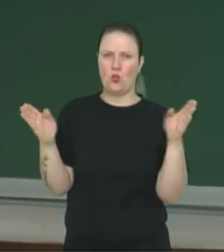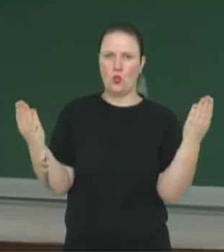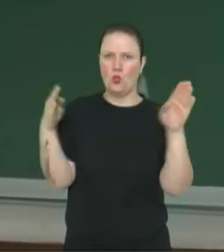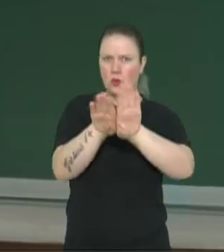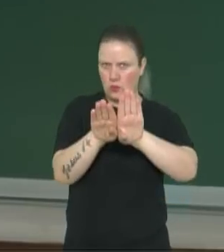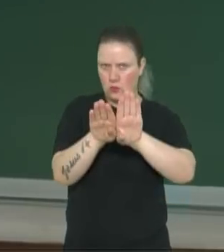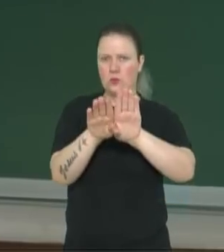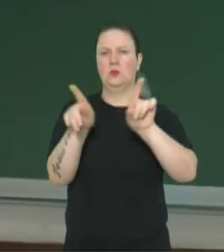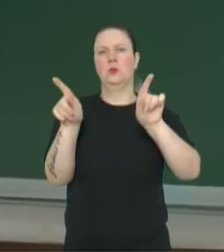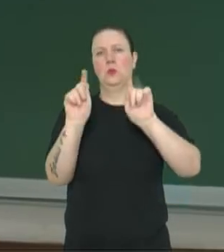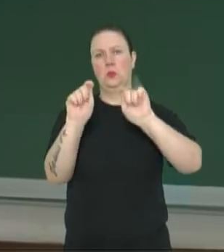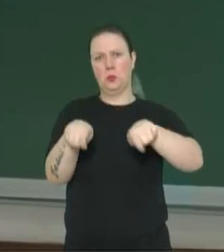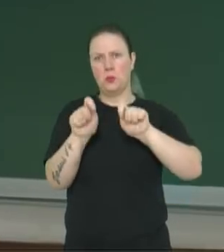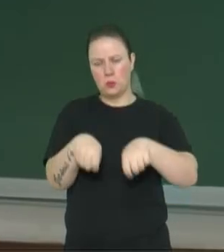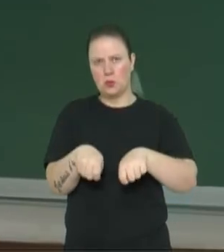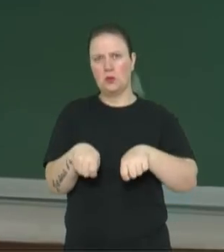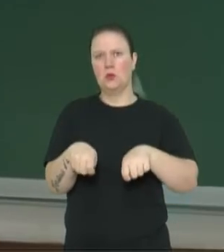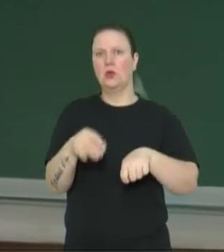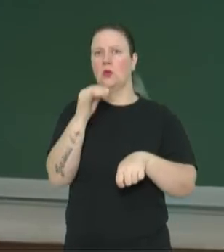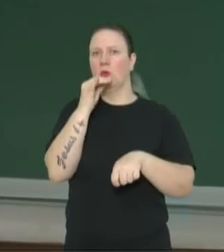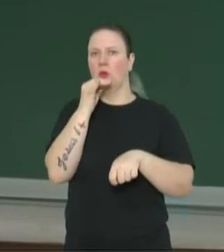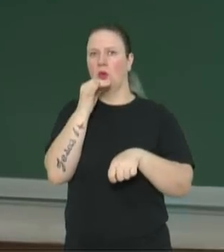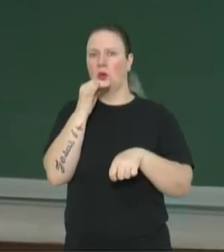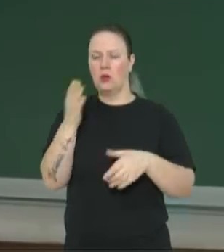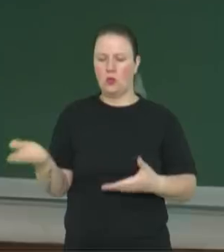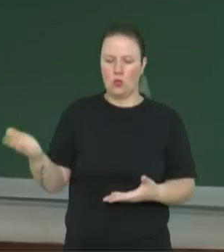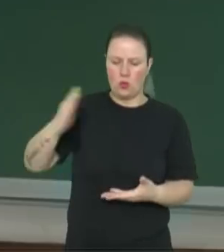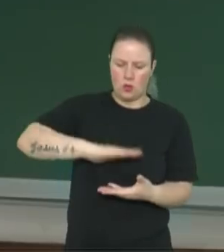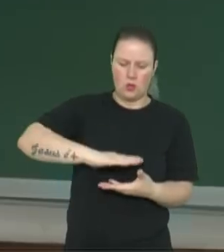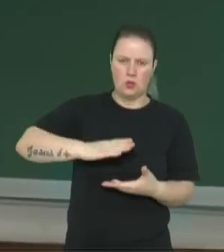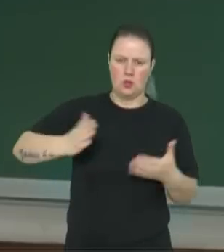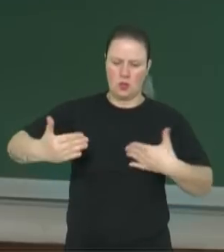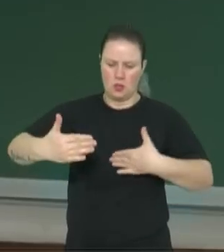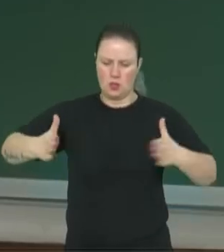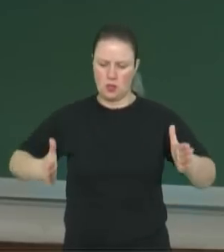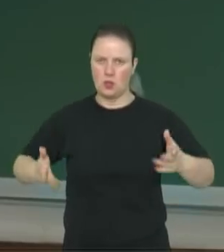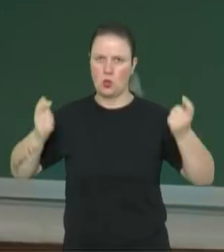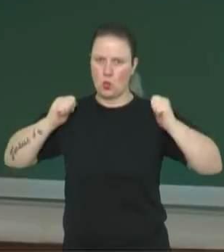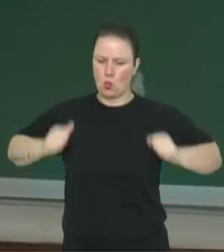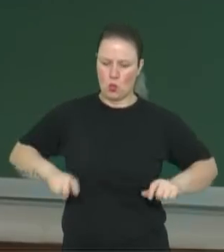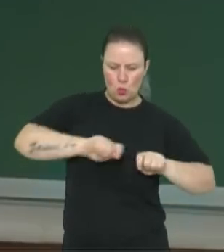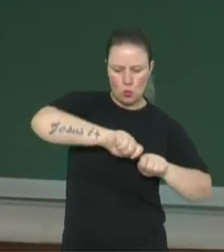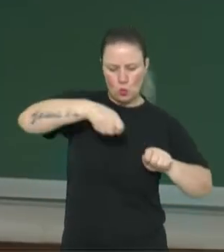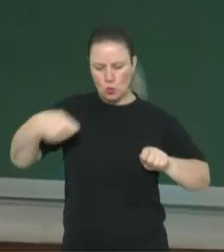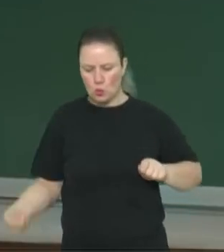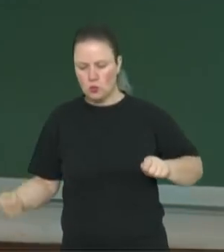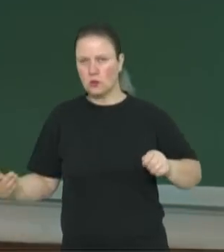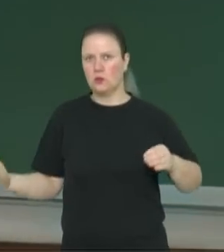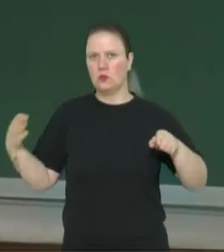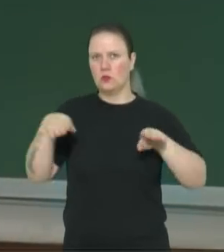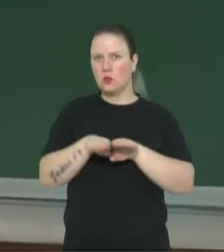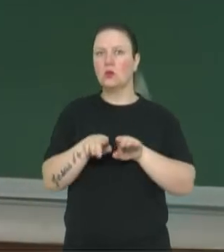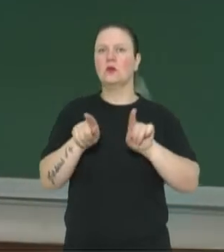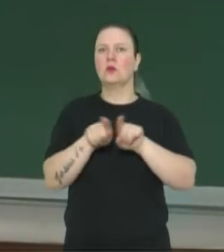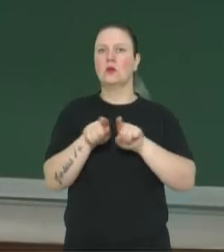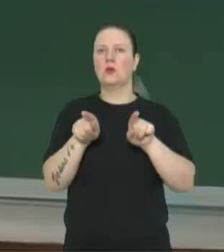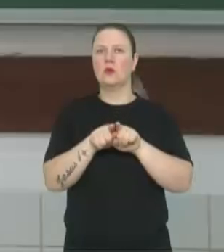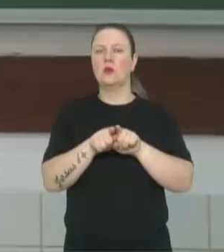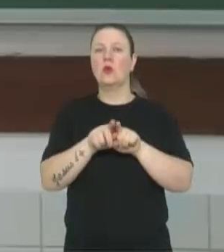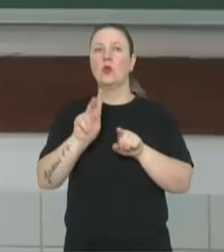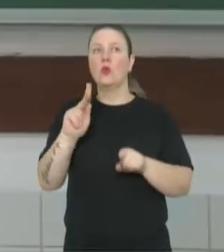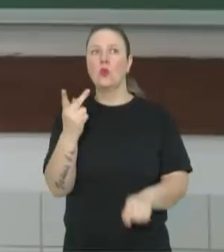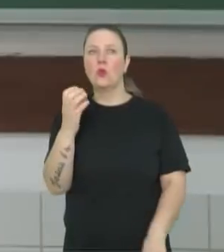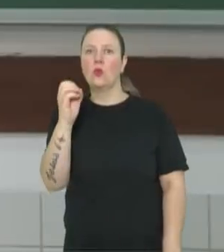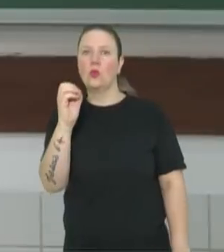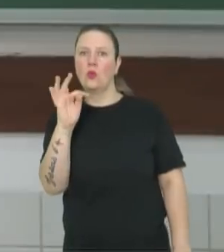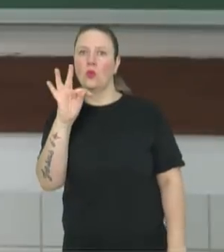a porta, de fechar a sua caixa, a sua mochila. Perto, de estar perto de algo, de alguém. Hot, quando eu estou falando